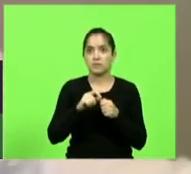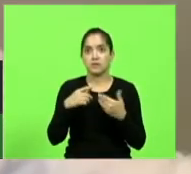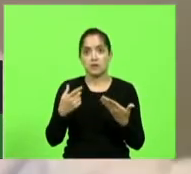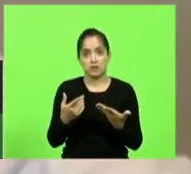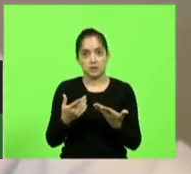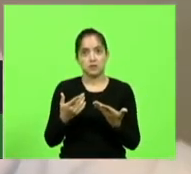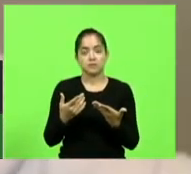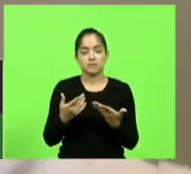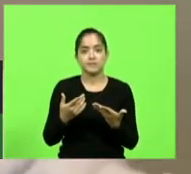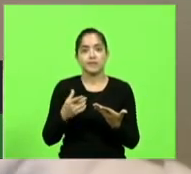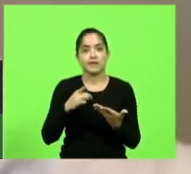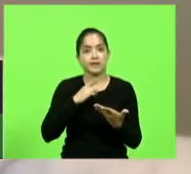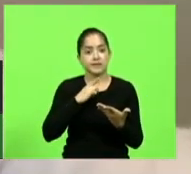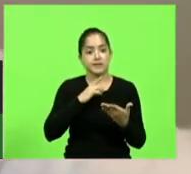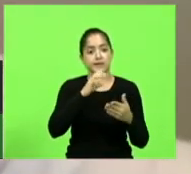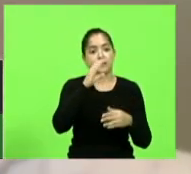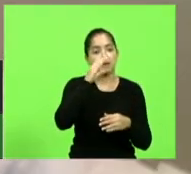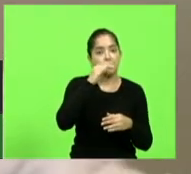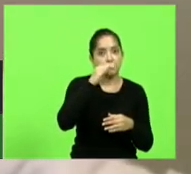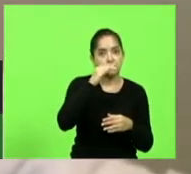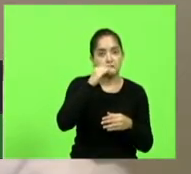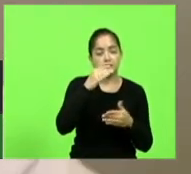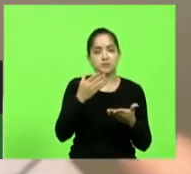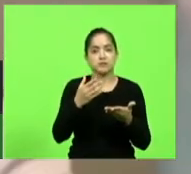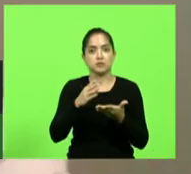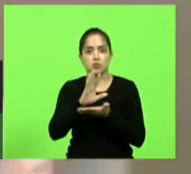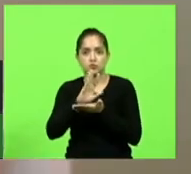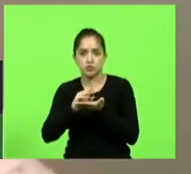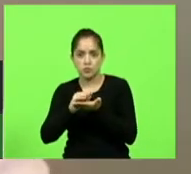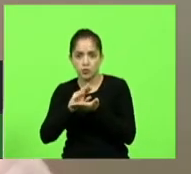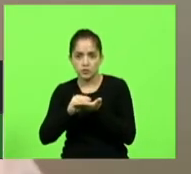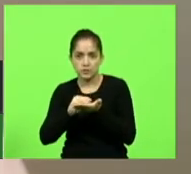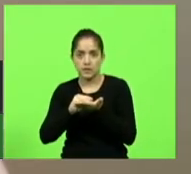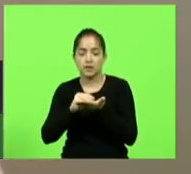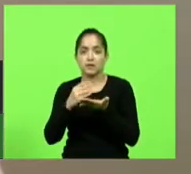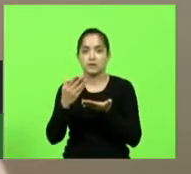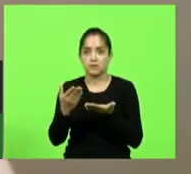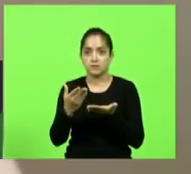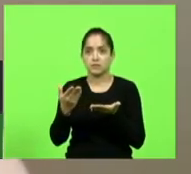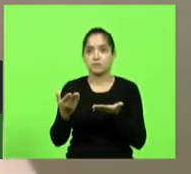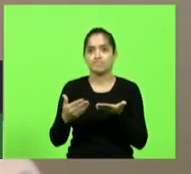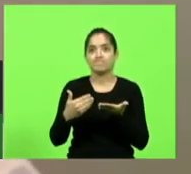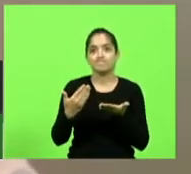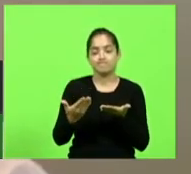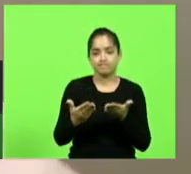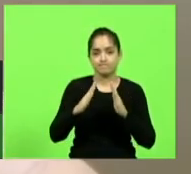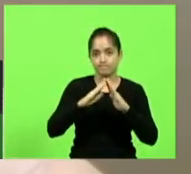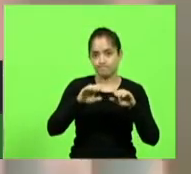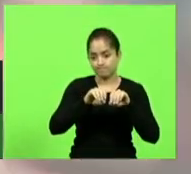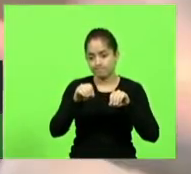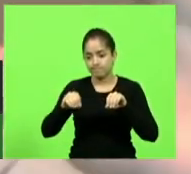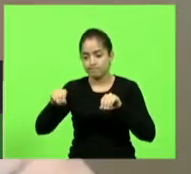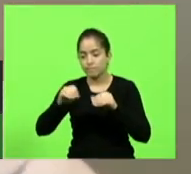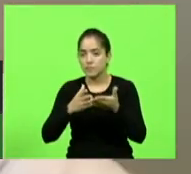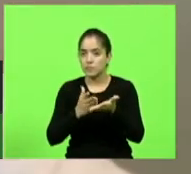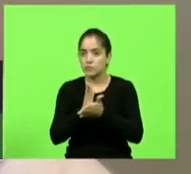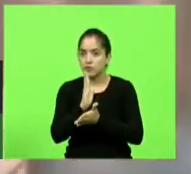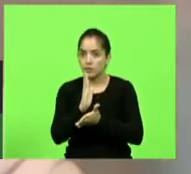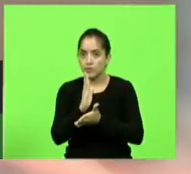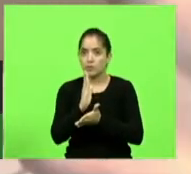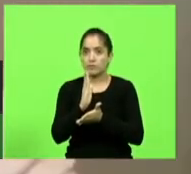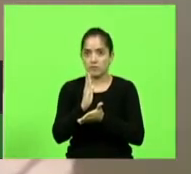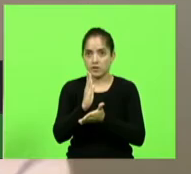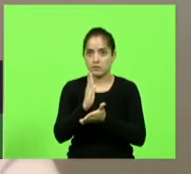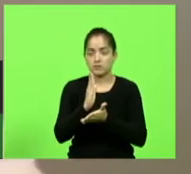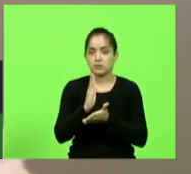modelos que nós tínhamos de concessão até o novo marco do saneamento ser aprovado, que isso sim foi uma